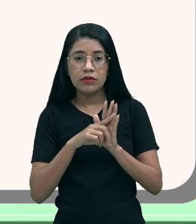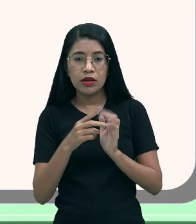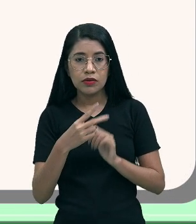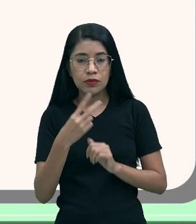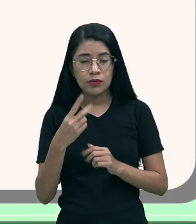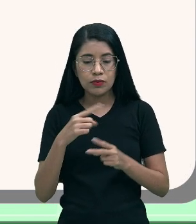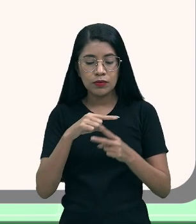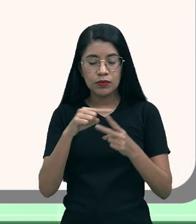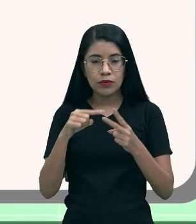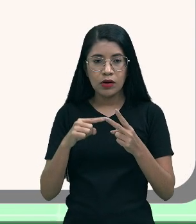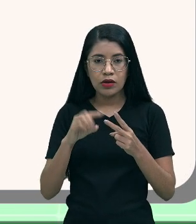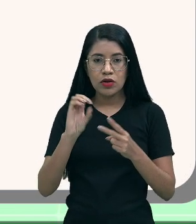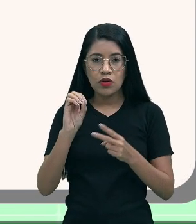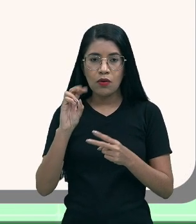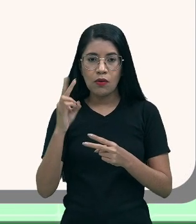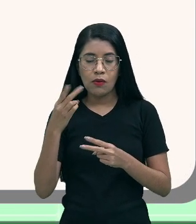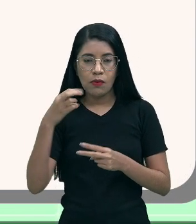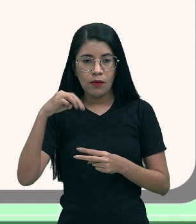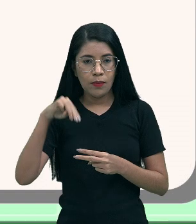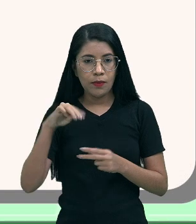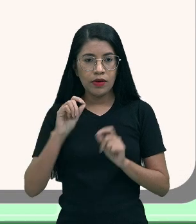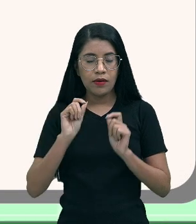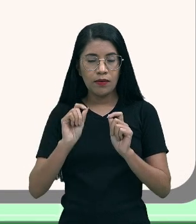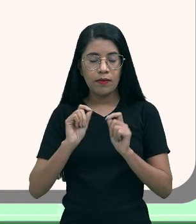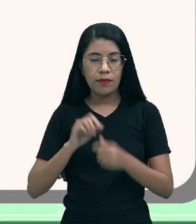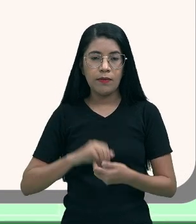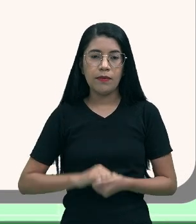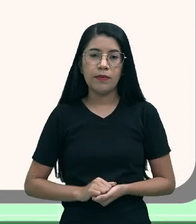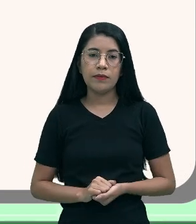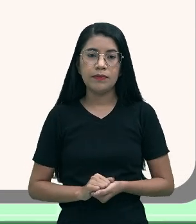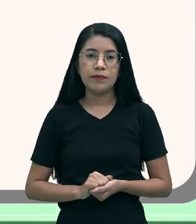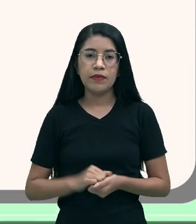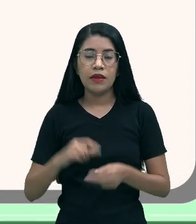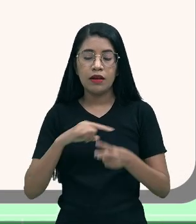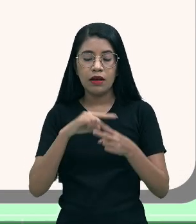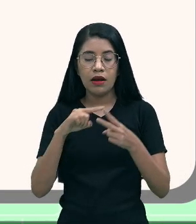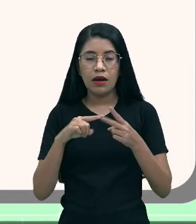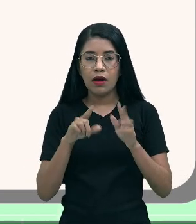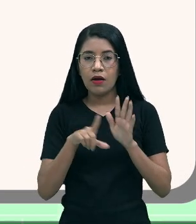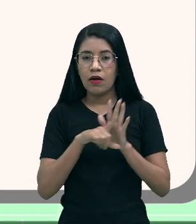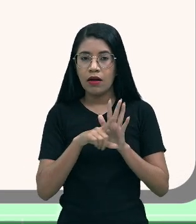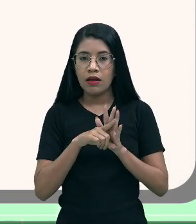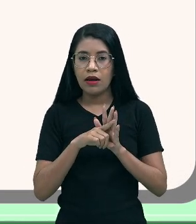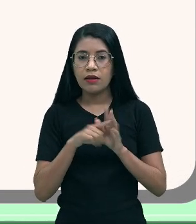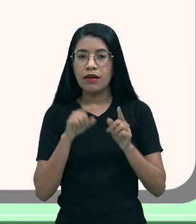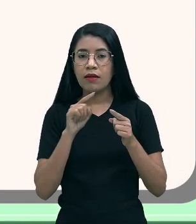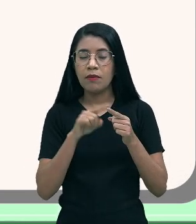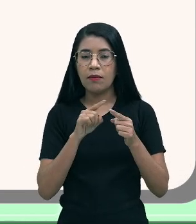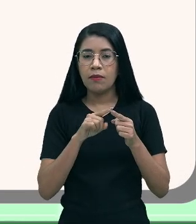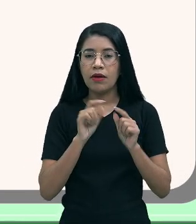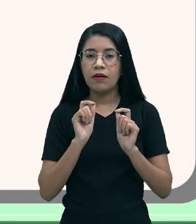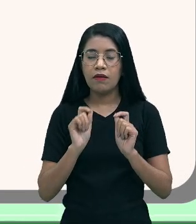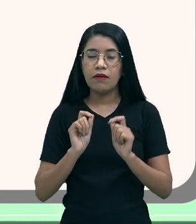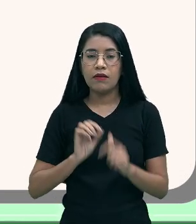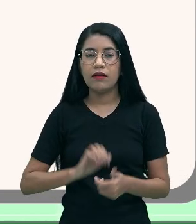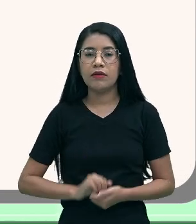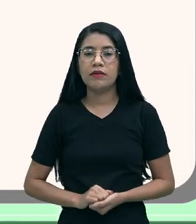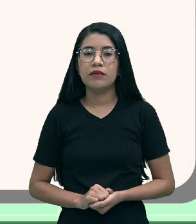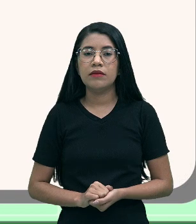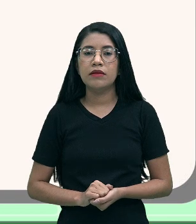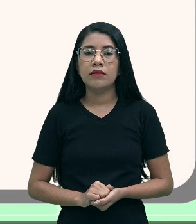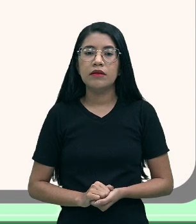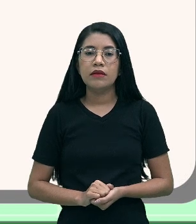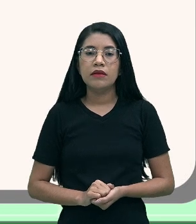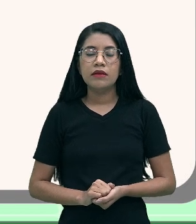Ohm. Então, nós vamos conhecer as 2 leis de Ohm. Então, vamos começar com a primeira lei.